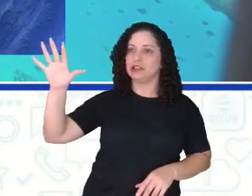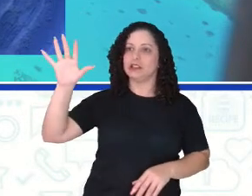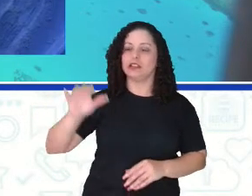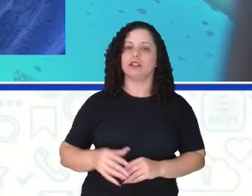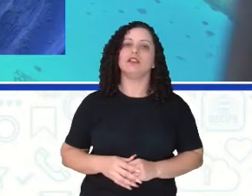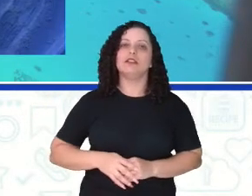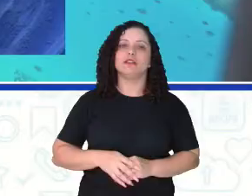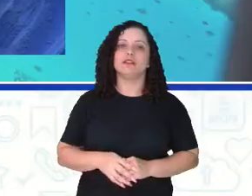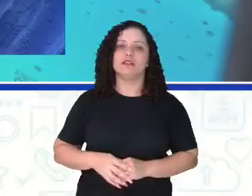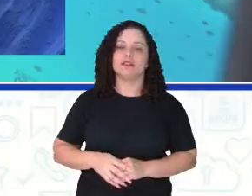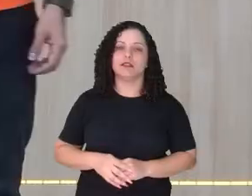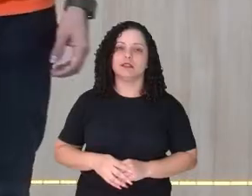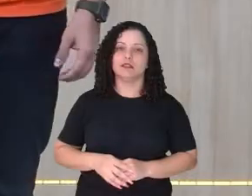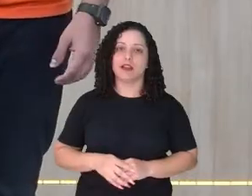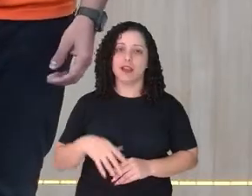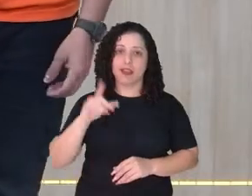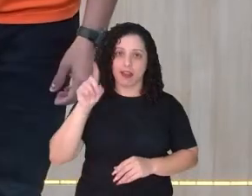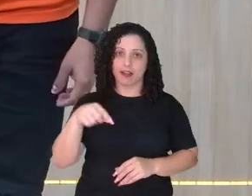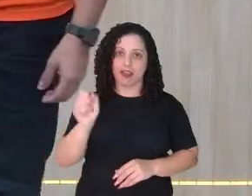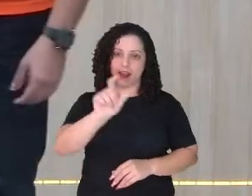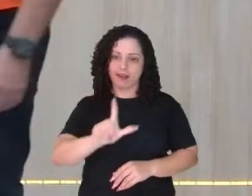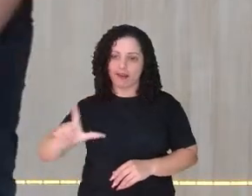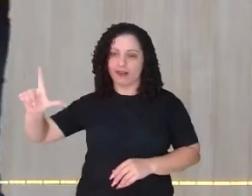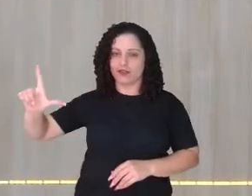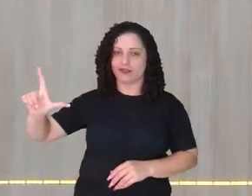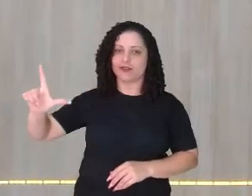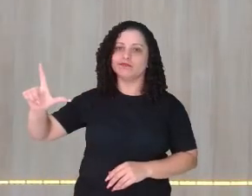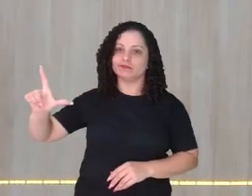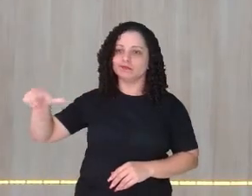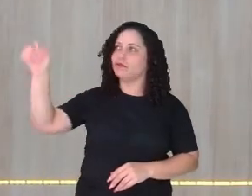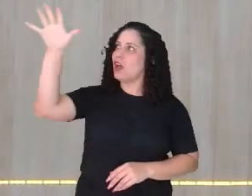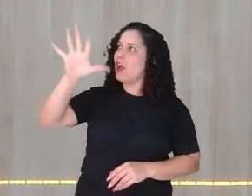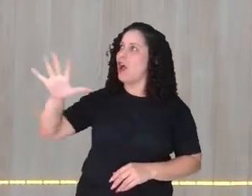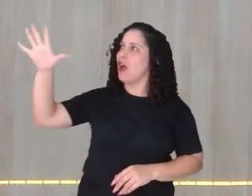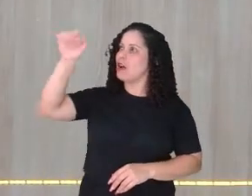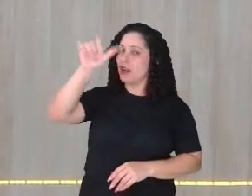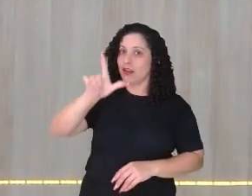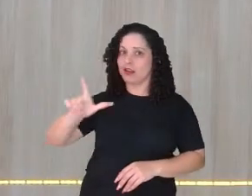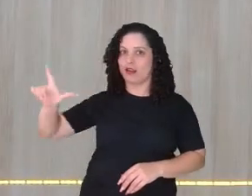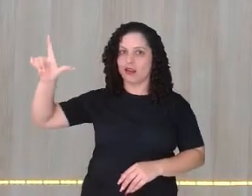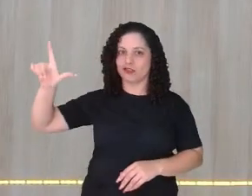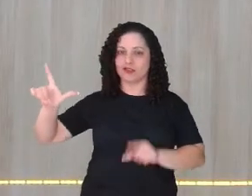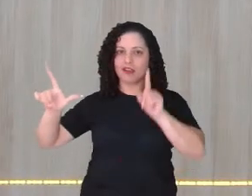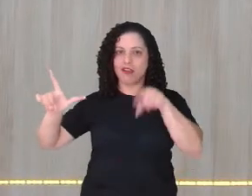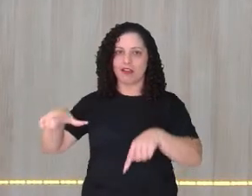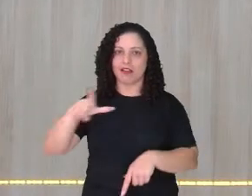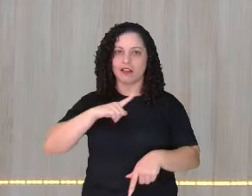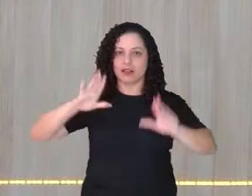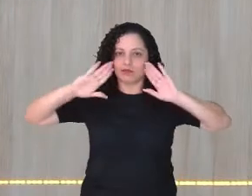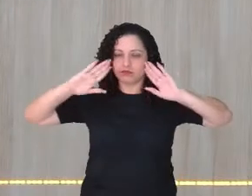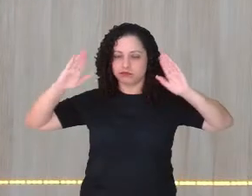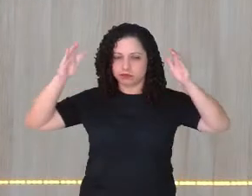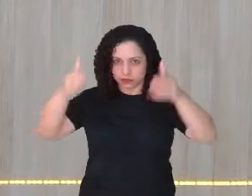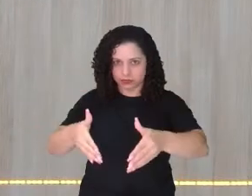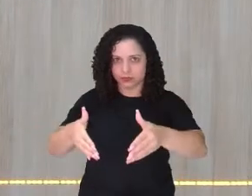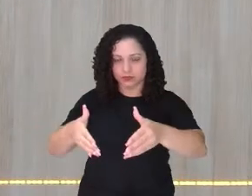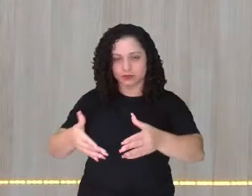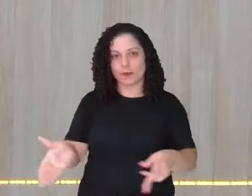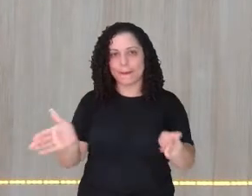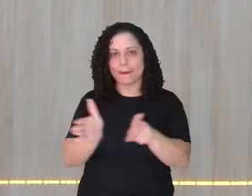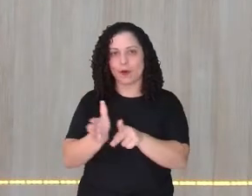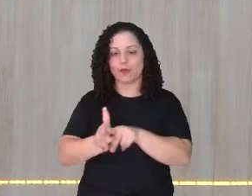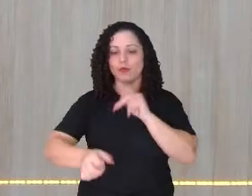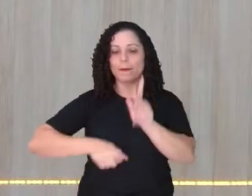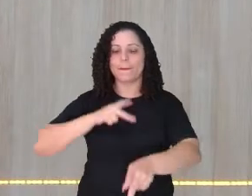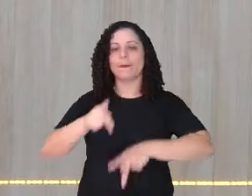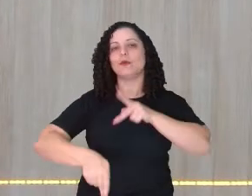mais aí a leste, né, aqui nessa região, vai ser a região de maior concentração da